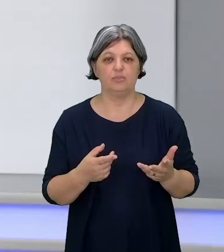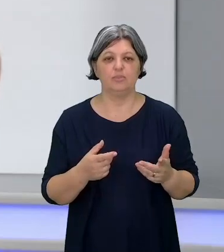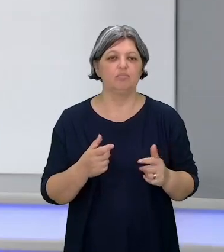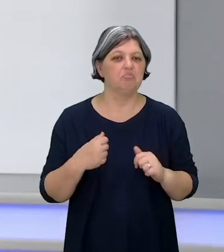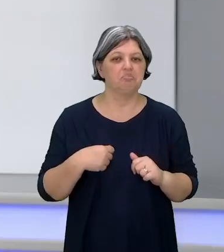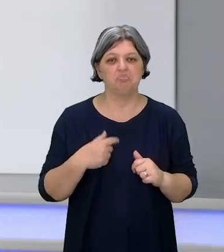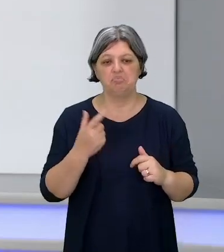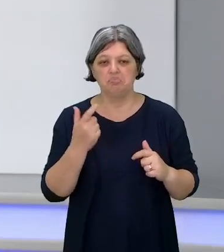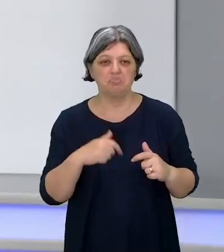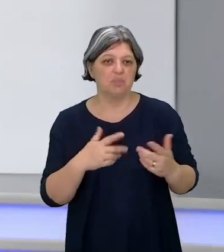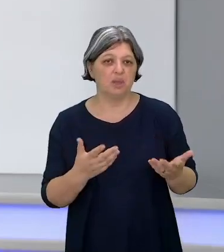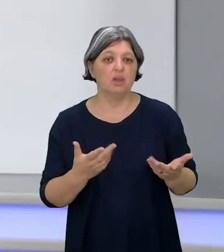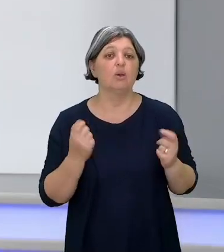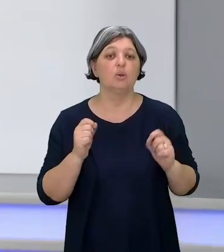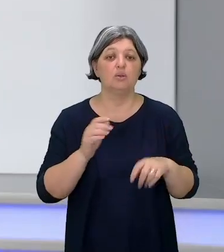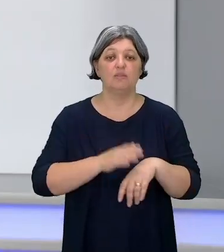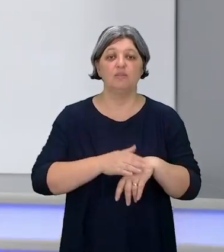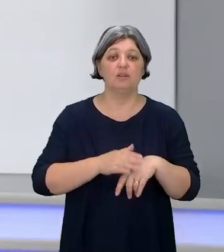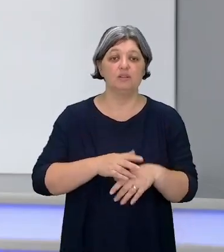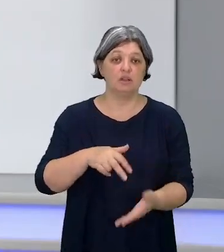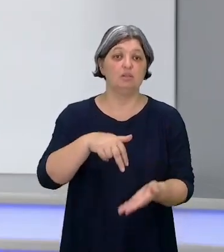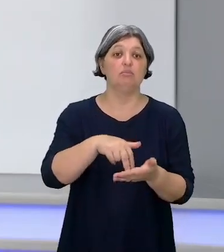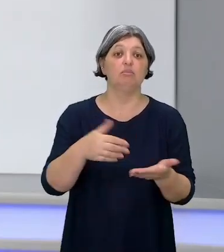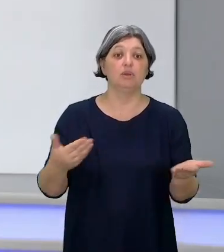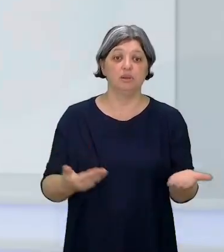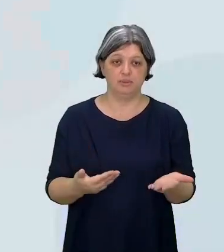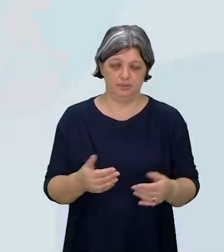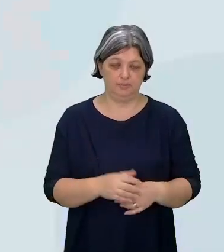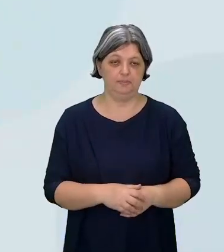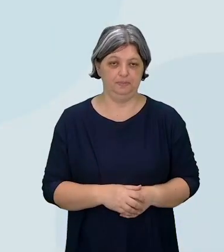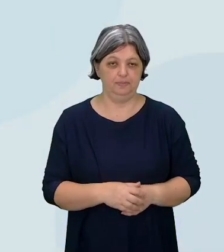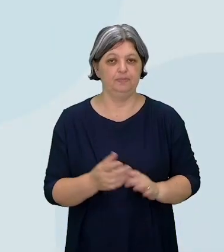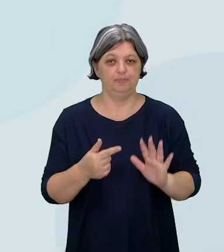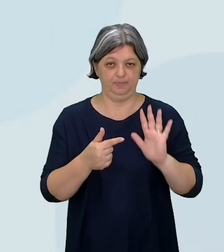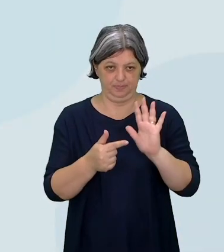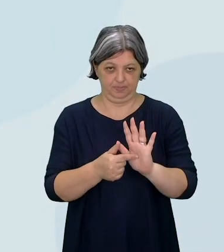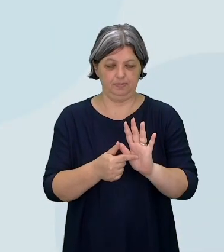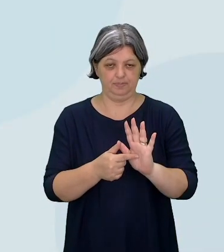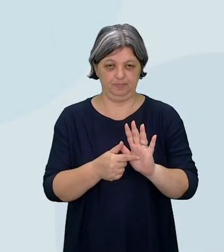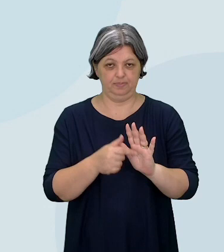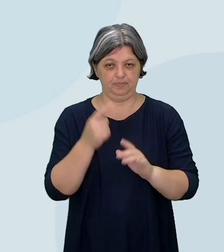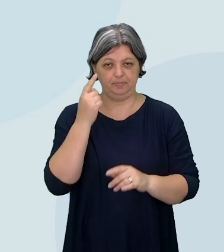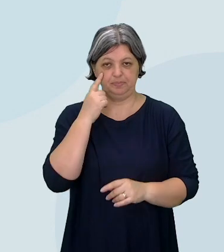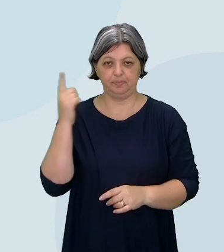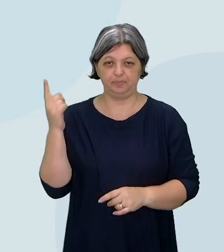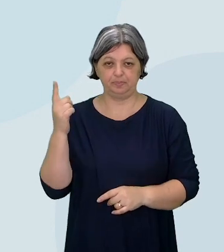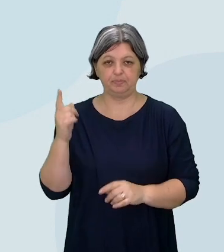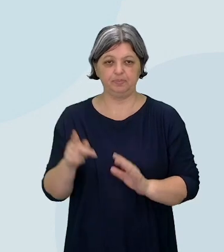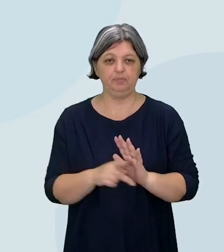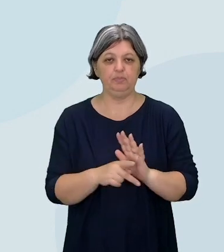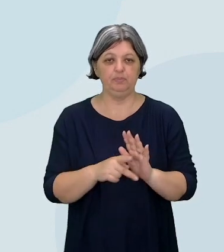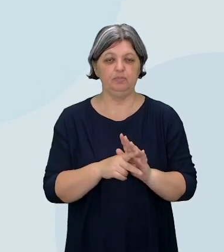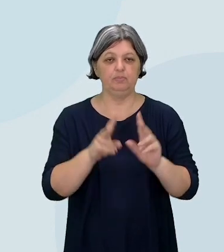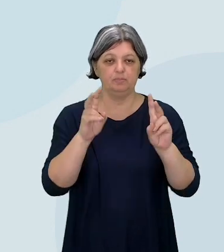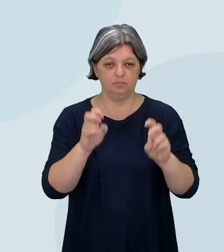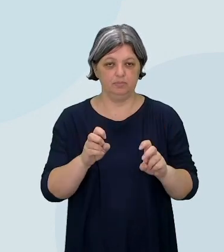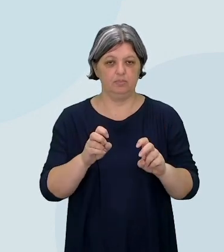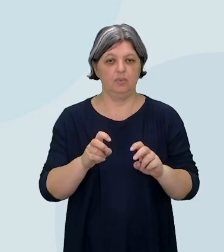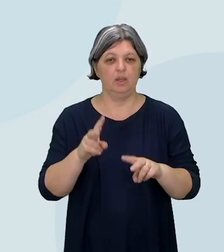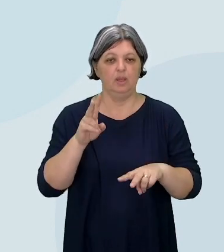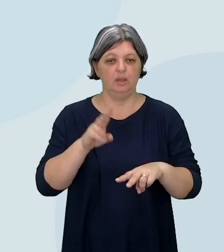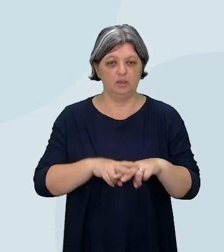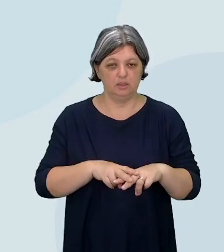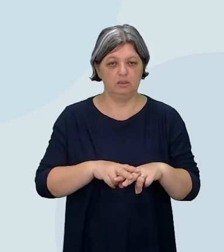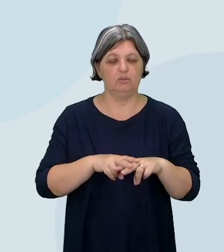quem sou eu, o que eu estou fazendo aqui. Então, vai aparecer para vocês aí na tela. O nosso aprofundamento é o hashtag Quem